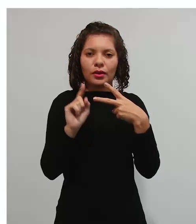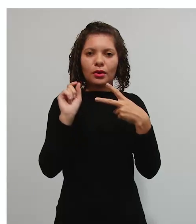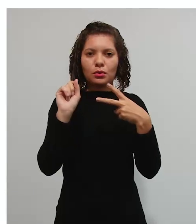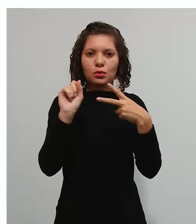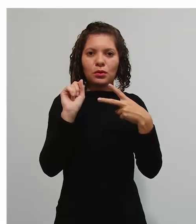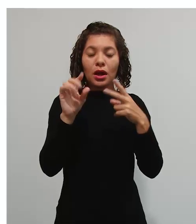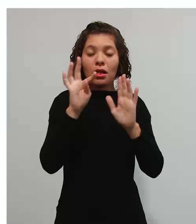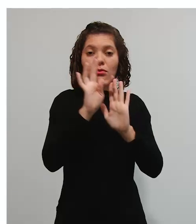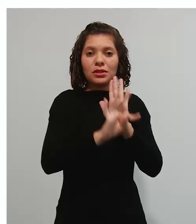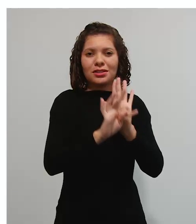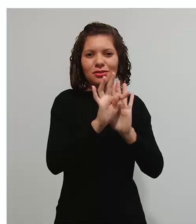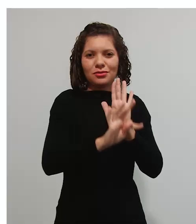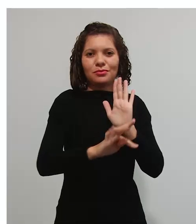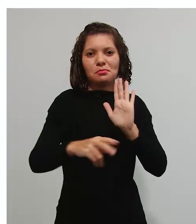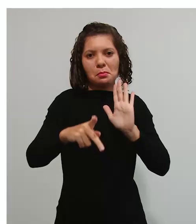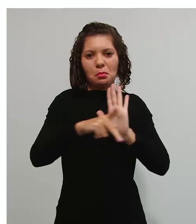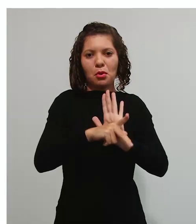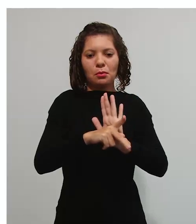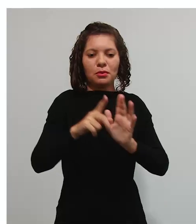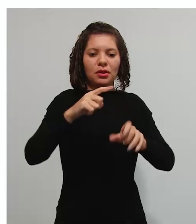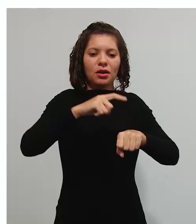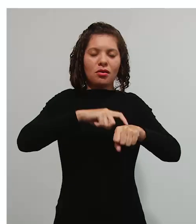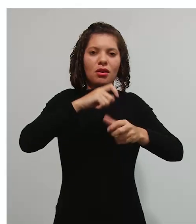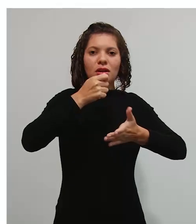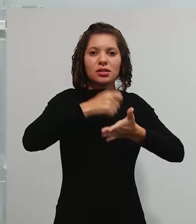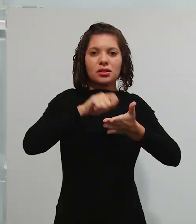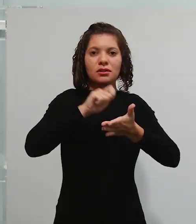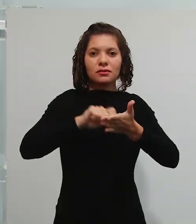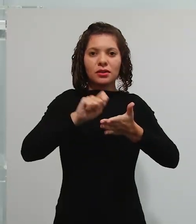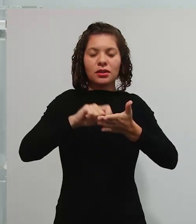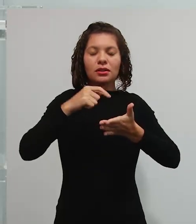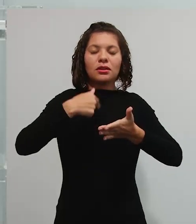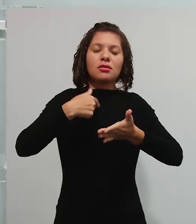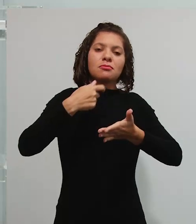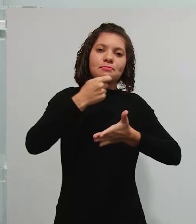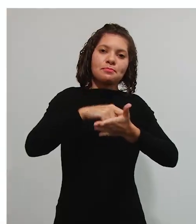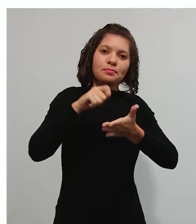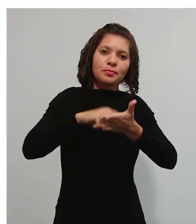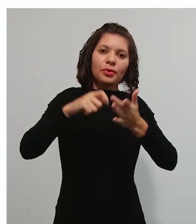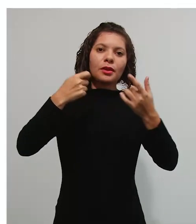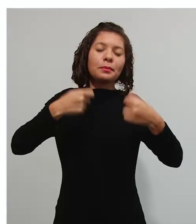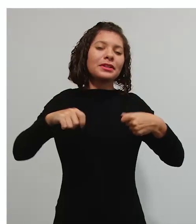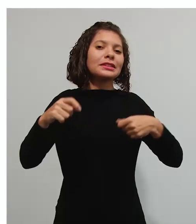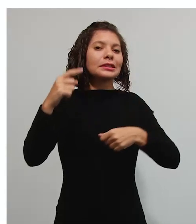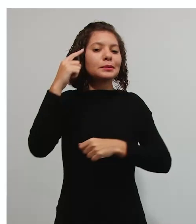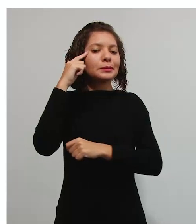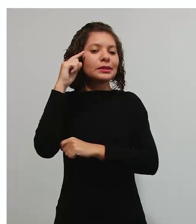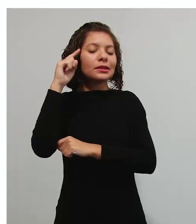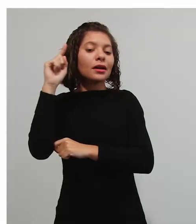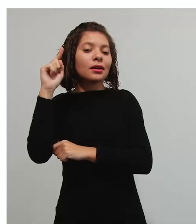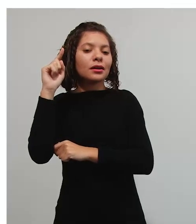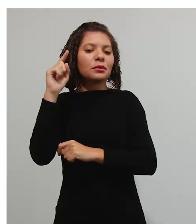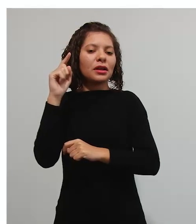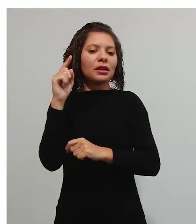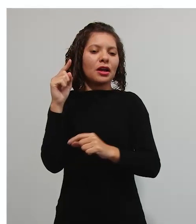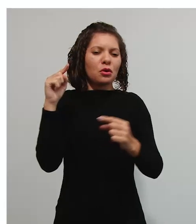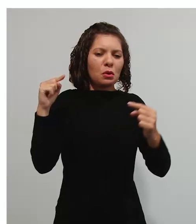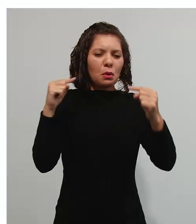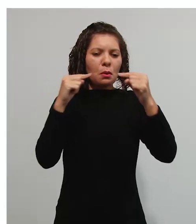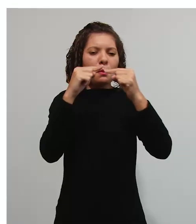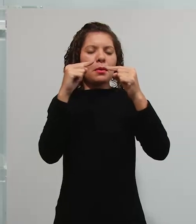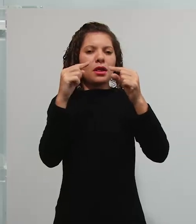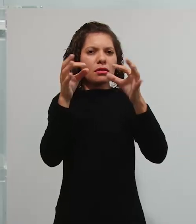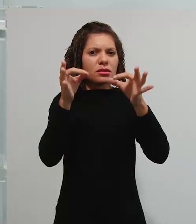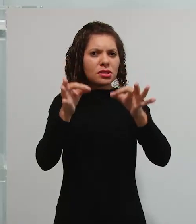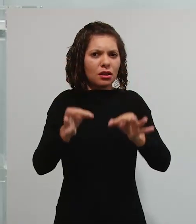ou seja, o momento de escrita. Quando eu estou escrevendo, eu preciso levar em conta o fator coerência. O texto ele tem